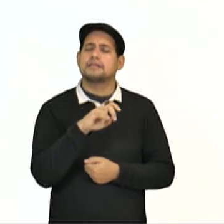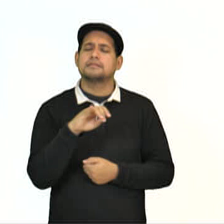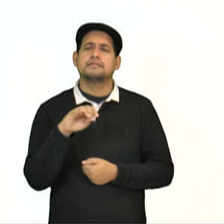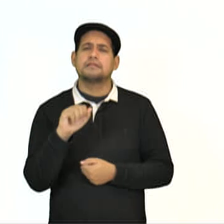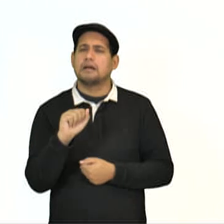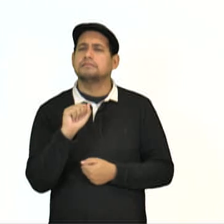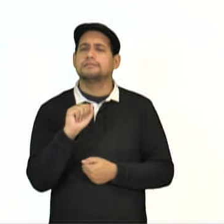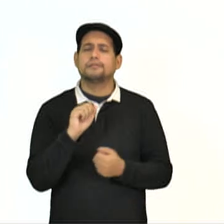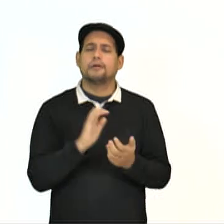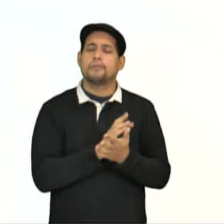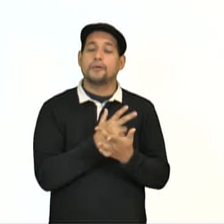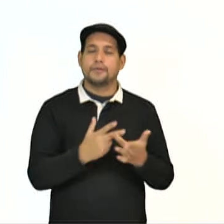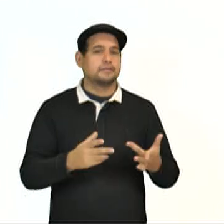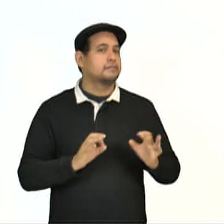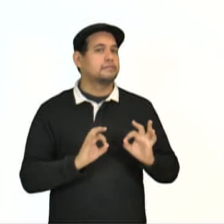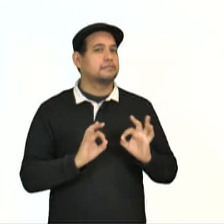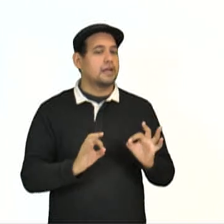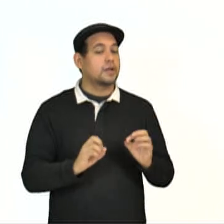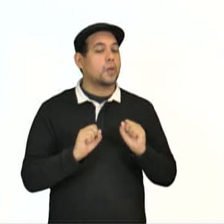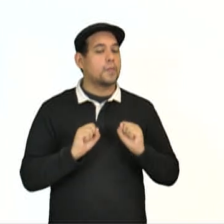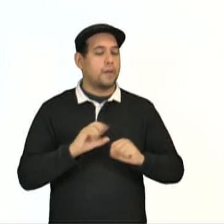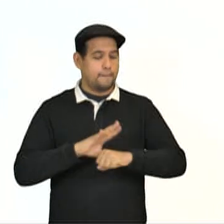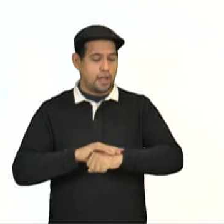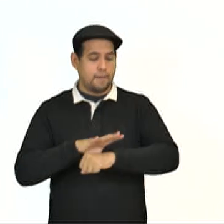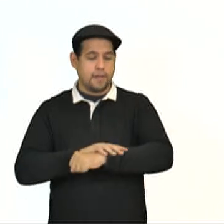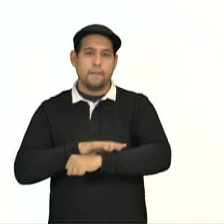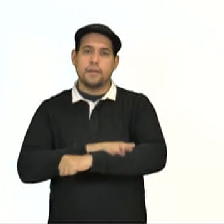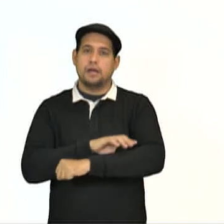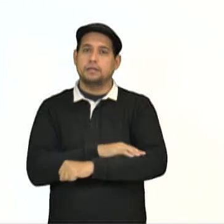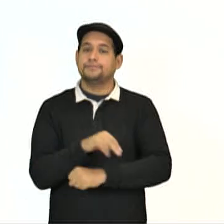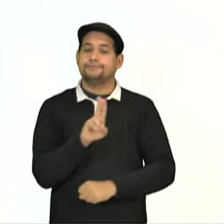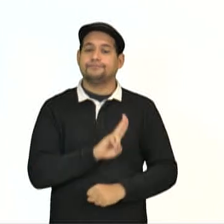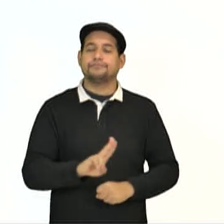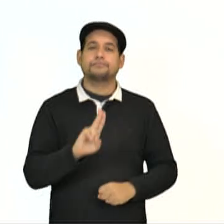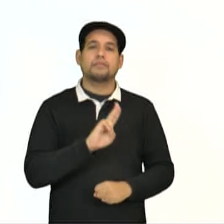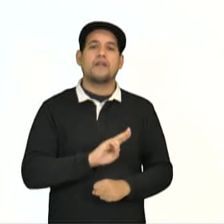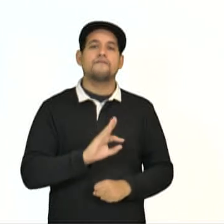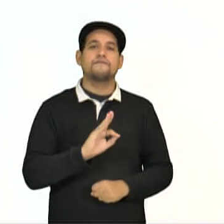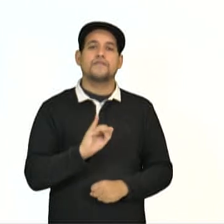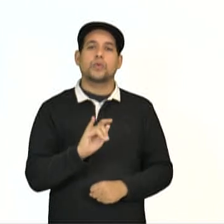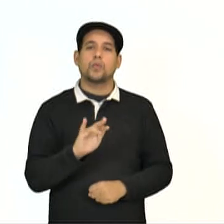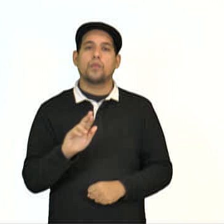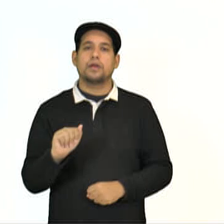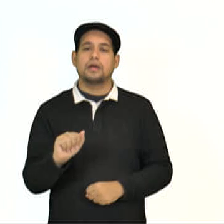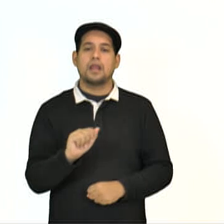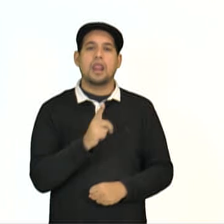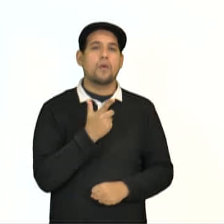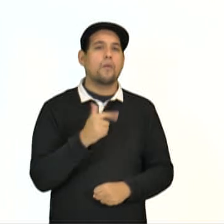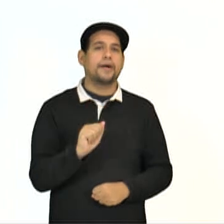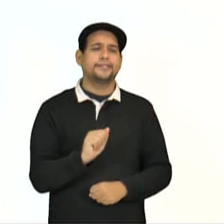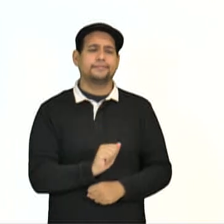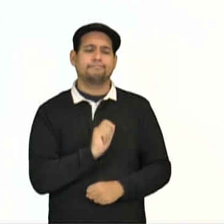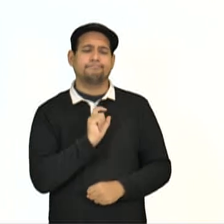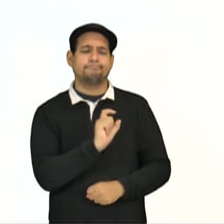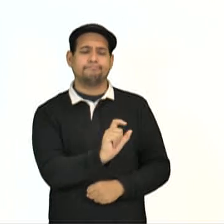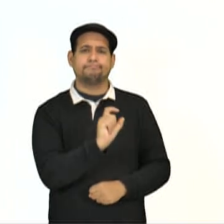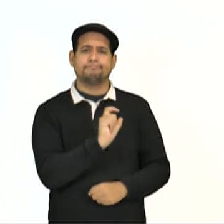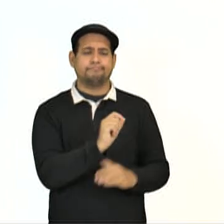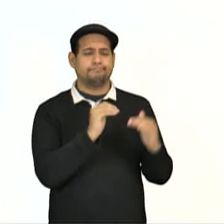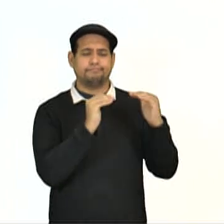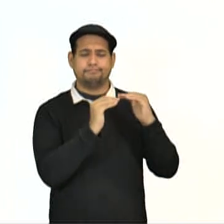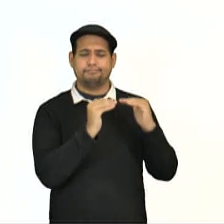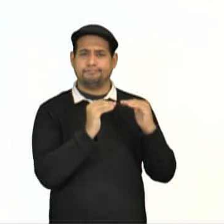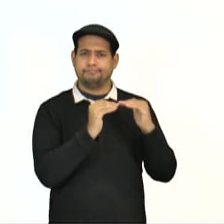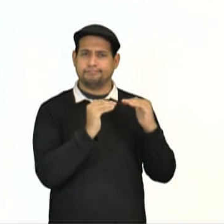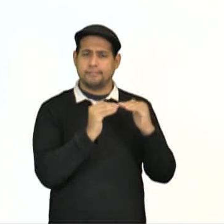ausência como algo correto, palpável. Assim, pelo uso da figura de linguagem, a palavra não está em sua